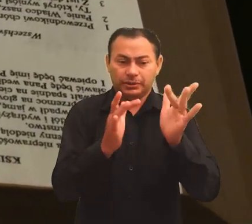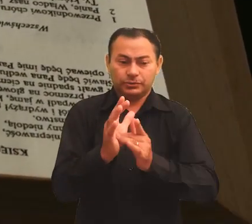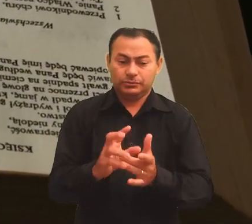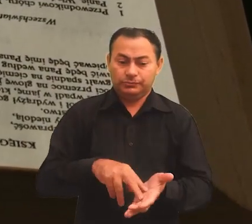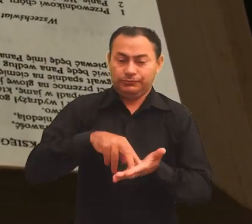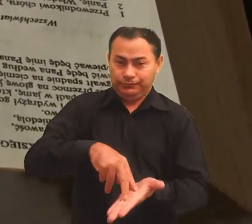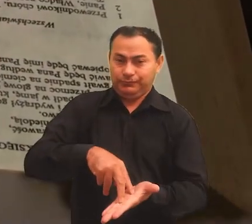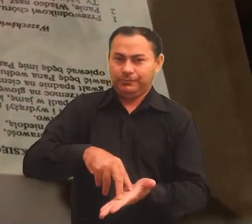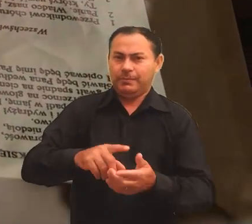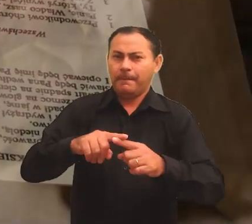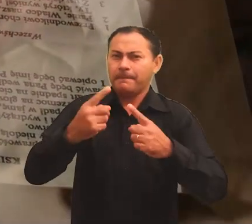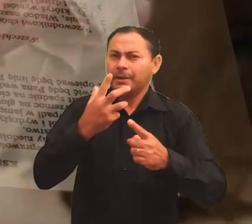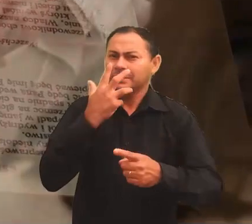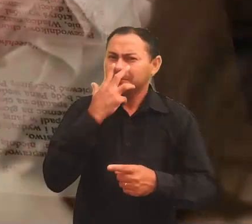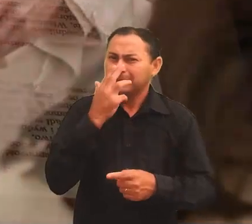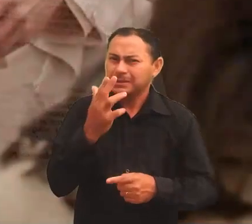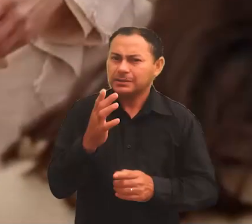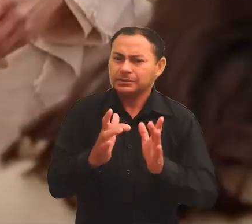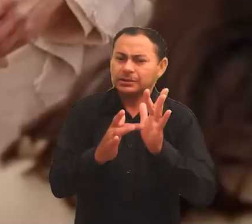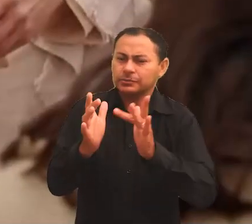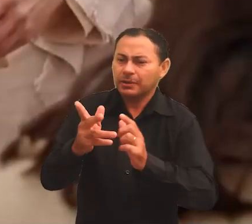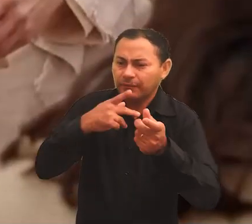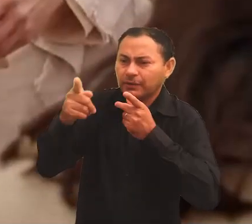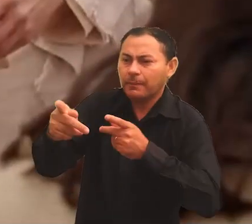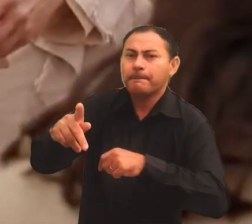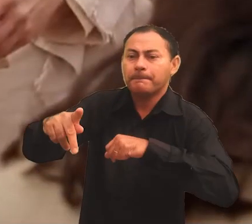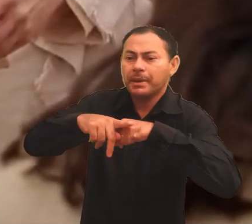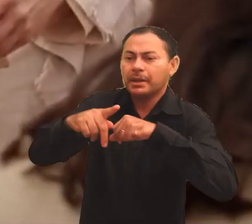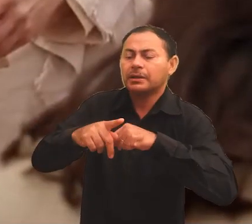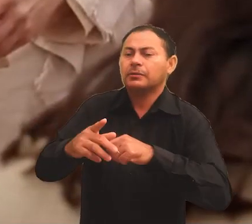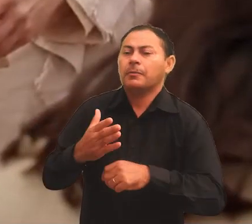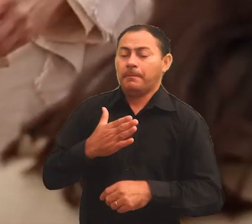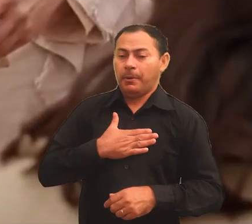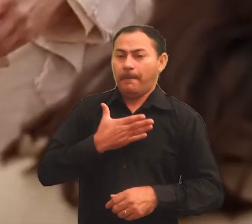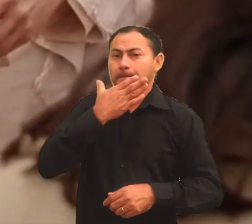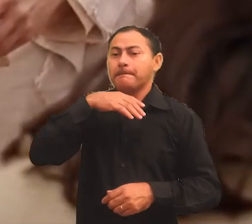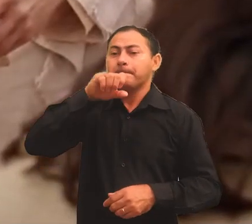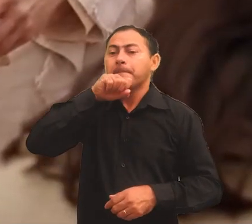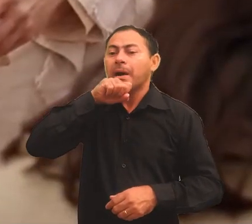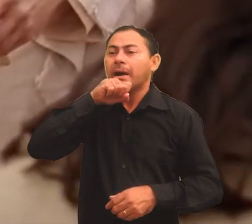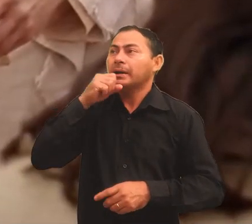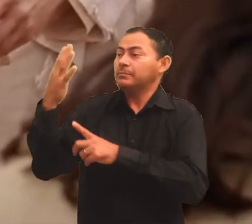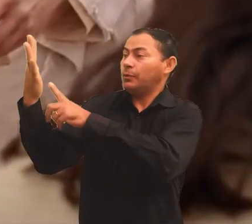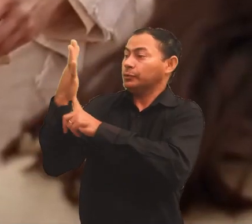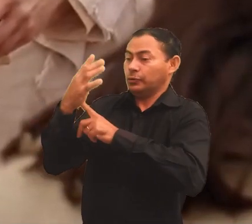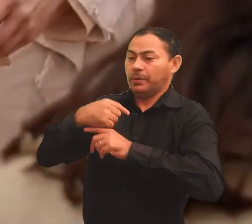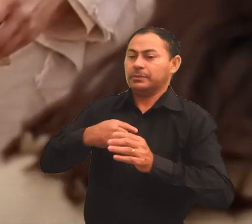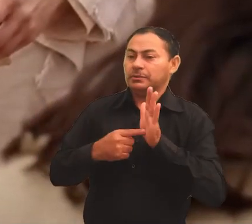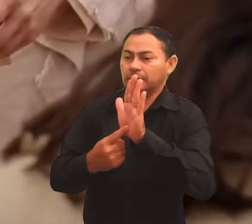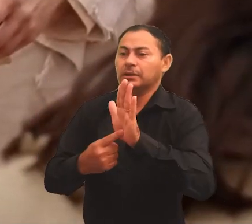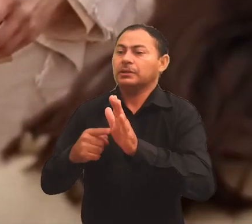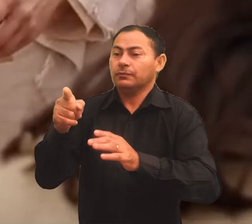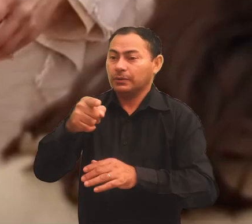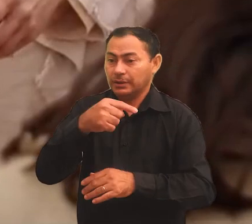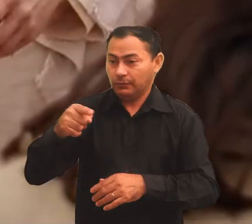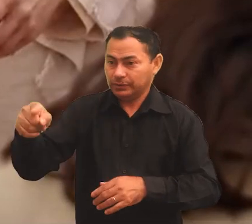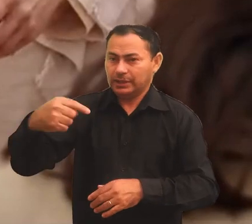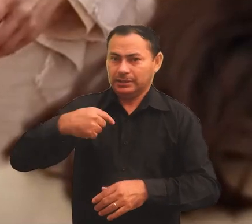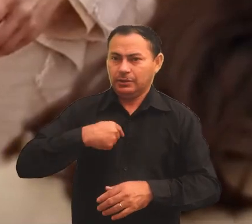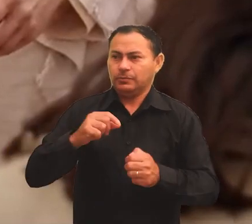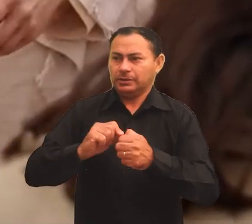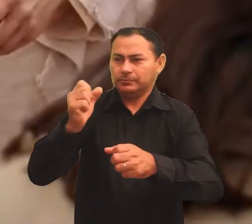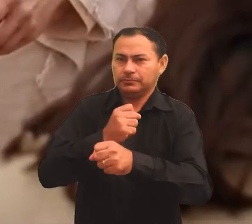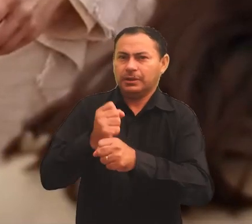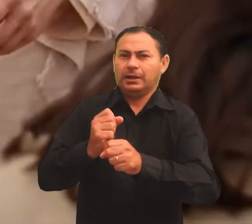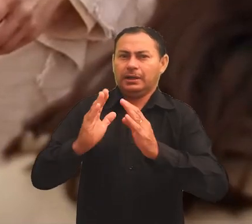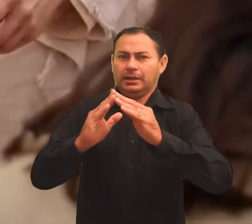Jesus. Mas parecia que Jesus estava dizendo a Pedro: Pedro, o Pai me revelou que você e eu vamos construir minha igreja.